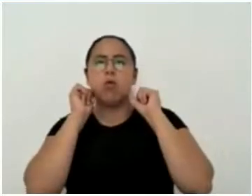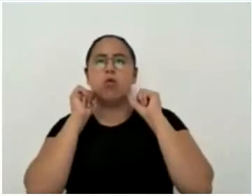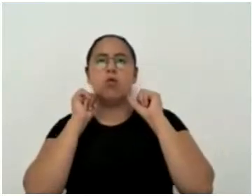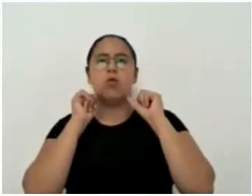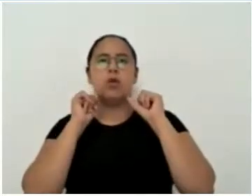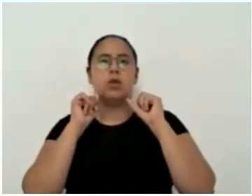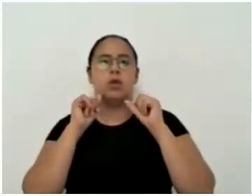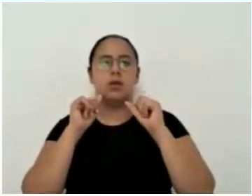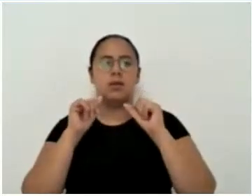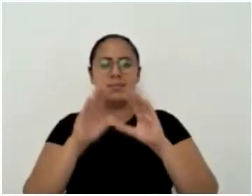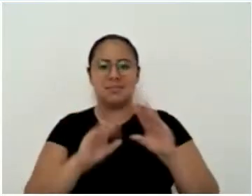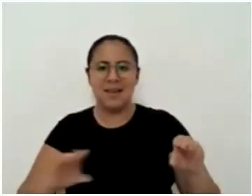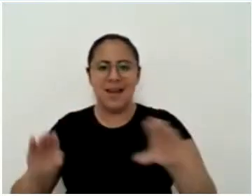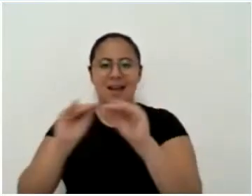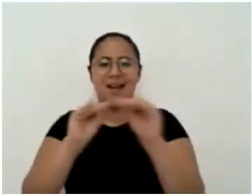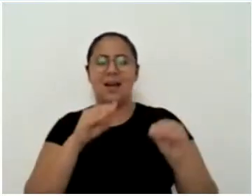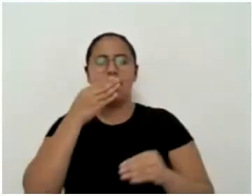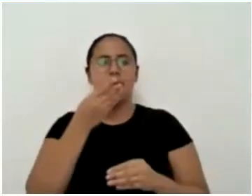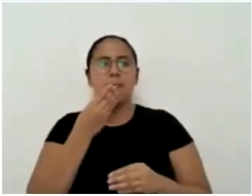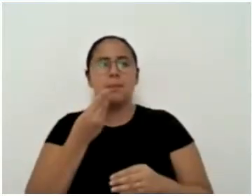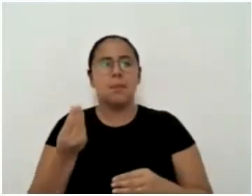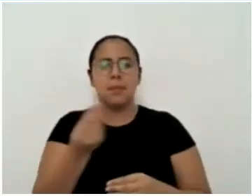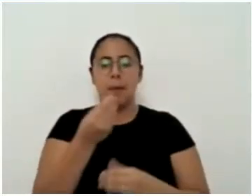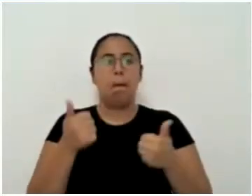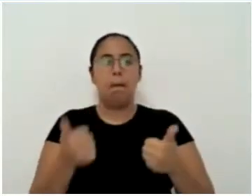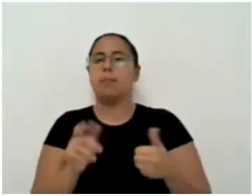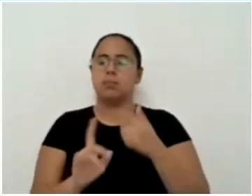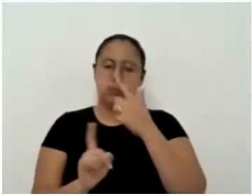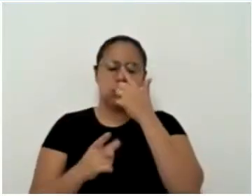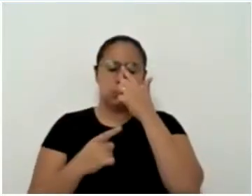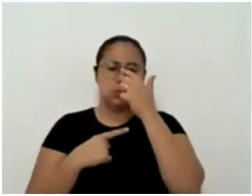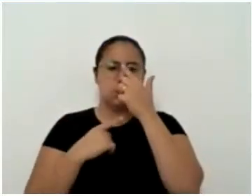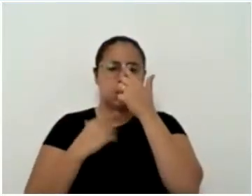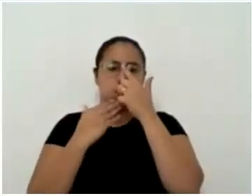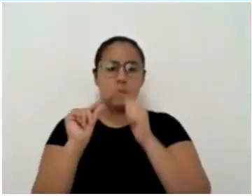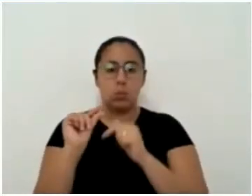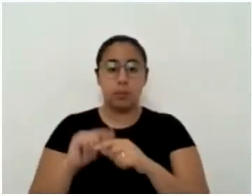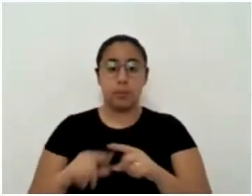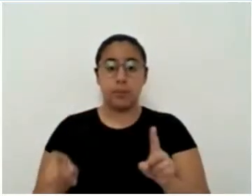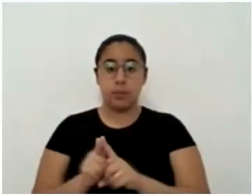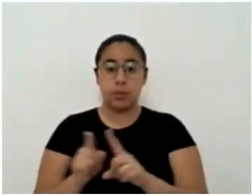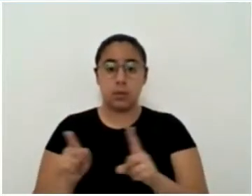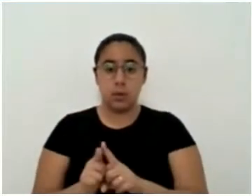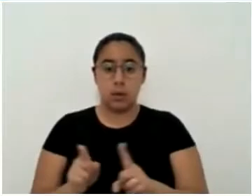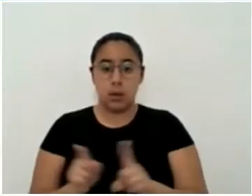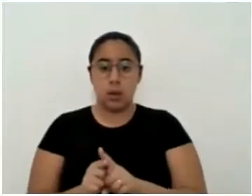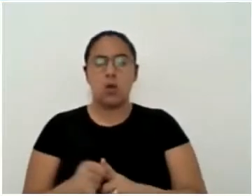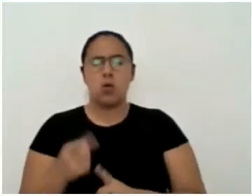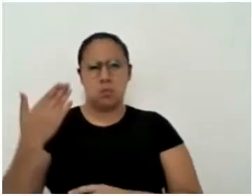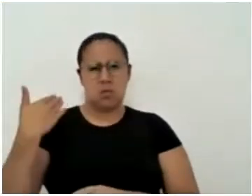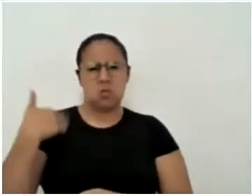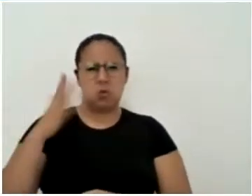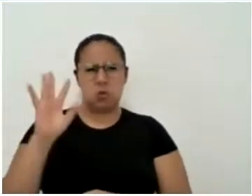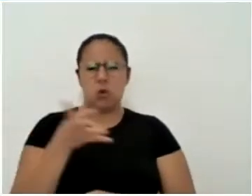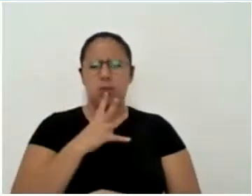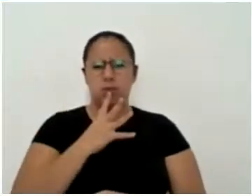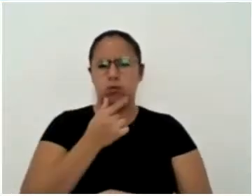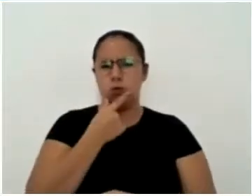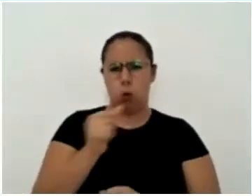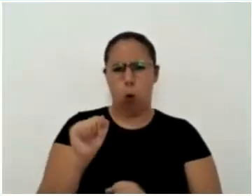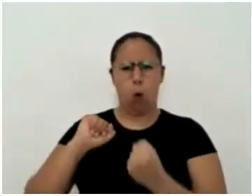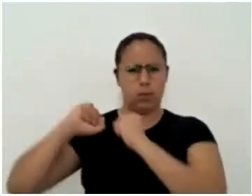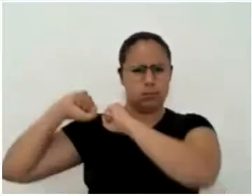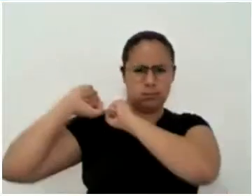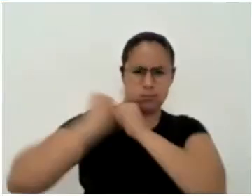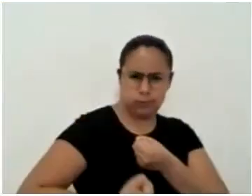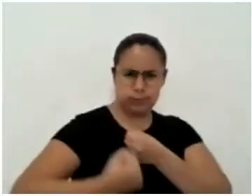com TEA e no TDAH. Até palestrei uma vez junto com um campeão mundial de jiu-jitsu, e ele falou que a coordenação dele só veio